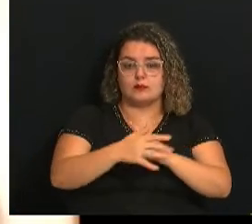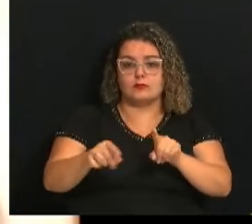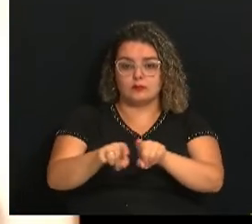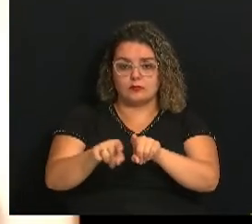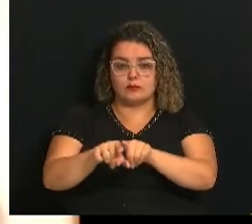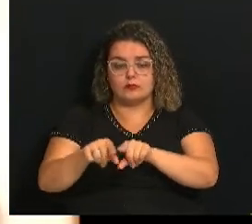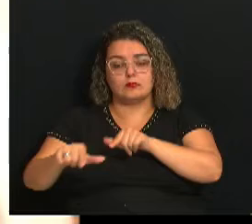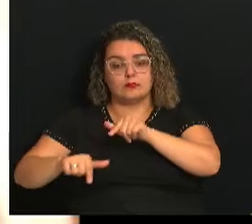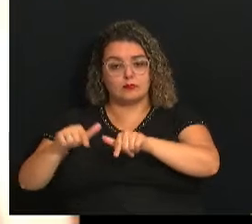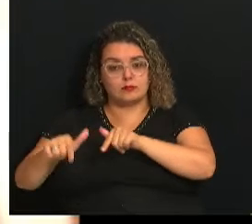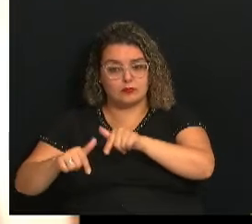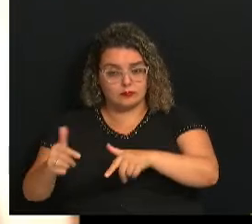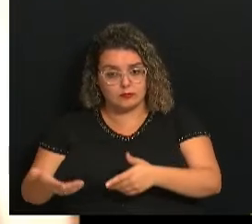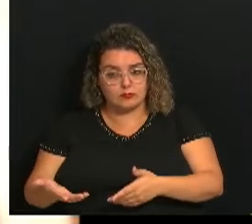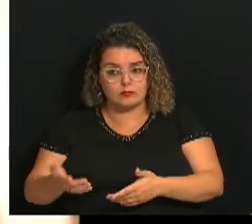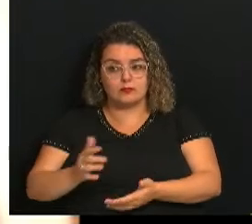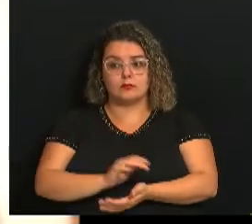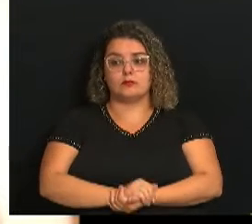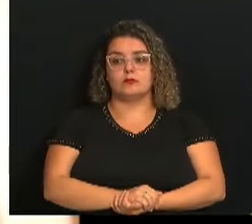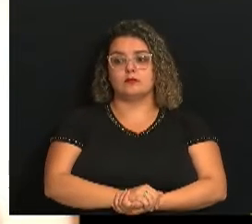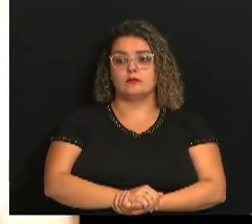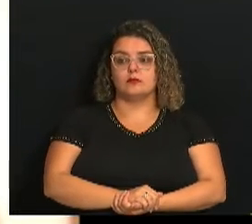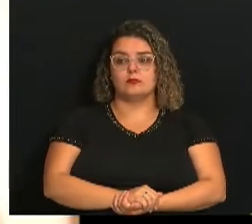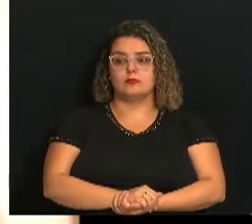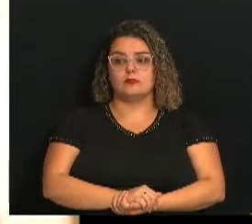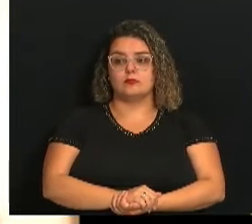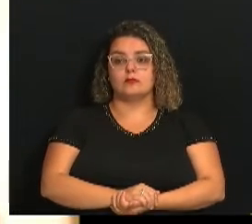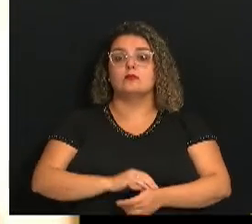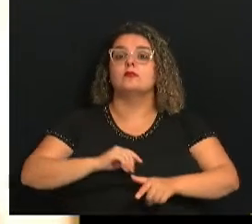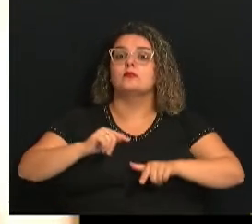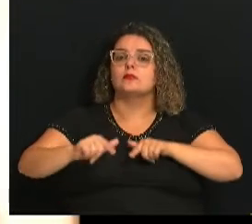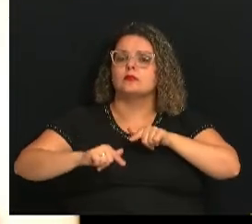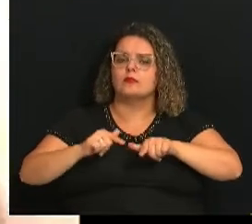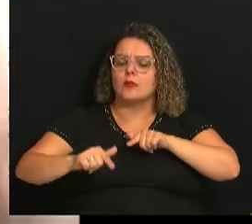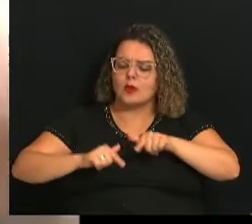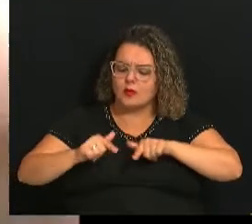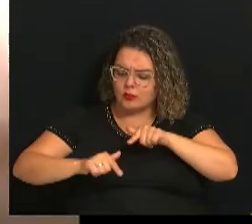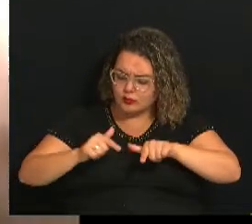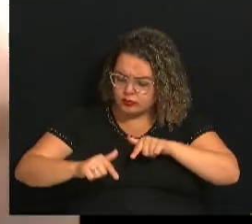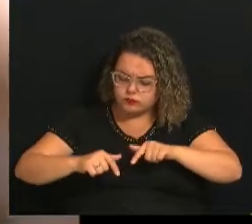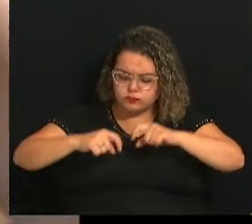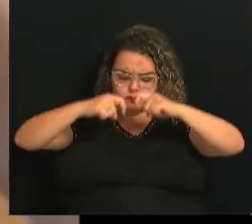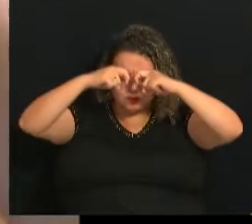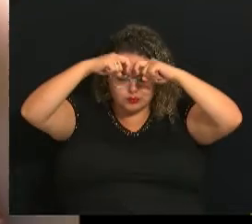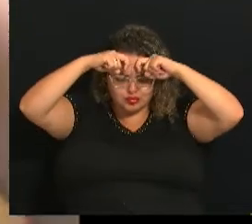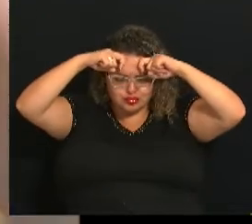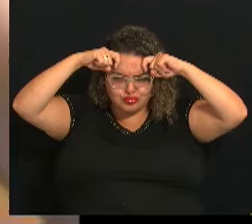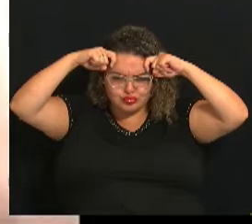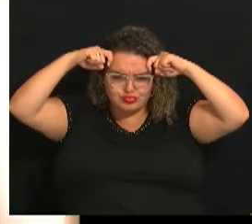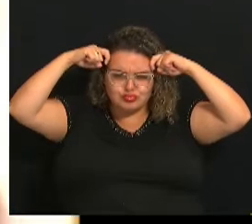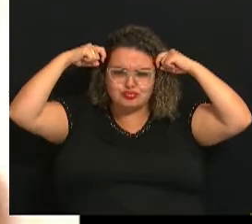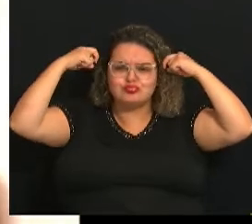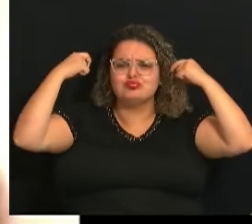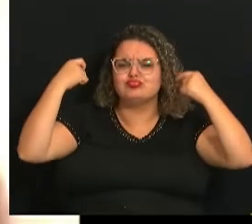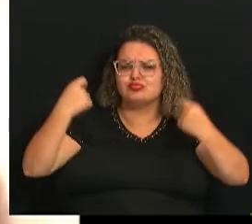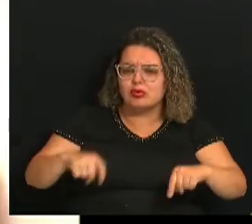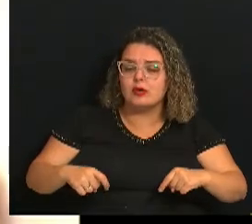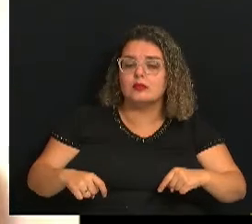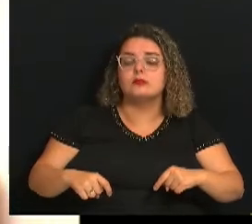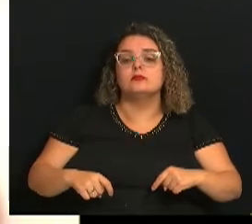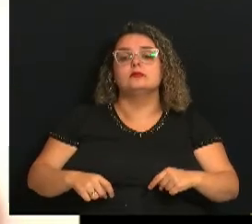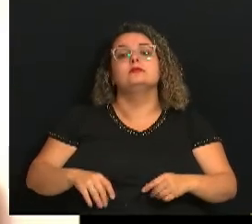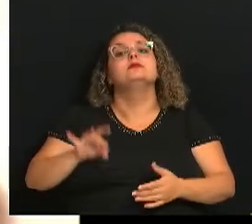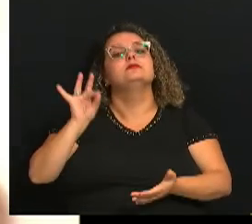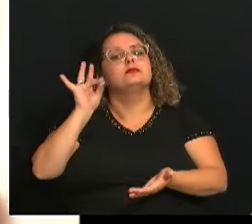que tem feito um trabalho árduo para mobilizar a efetiva implantação desse